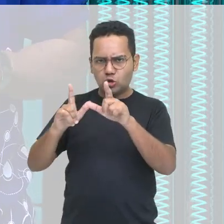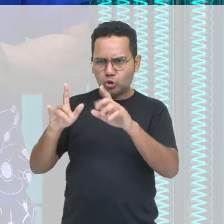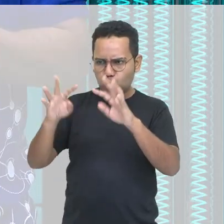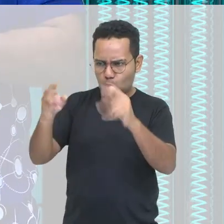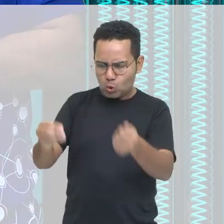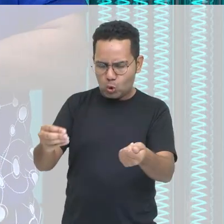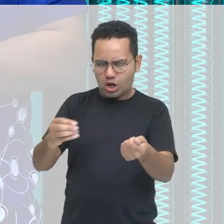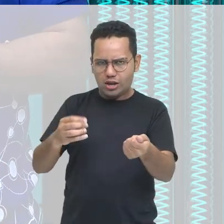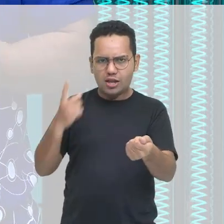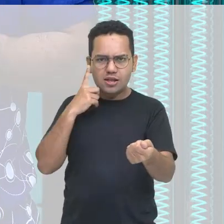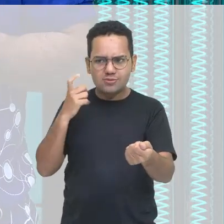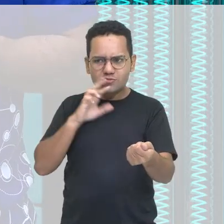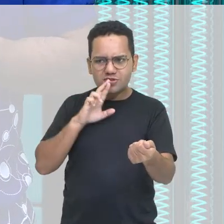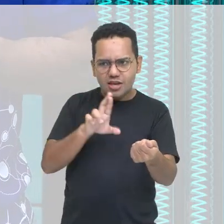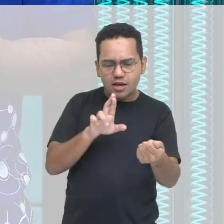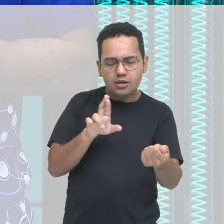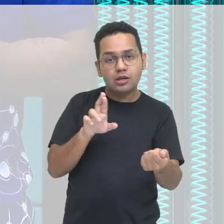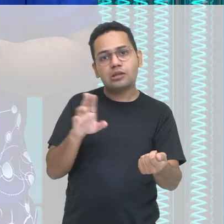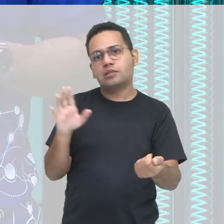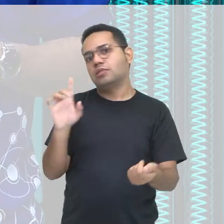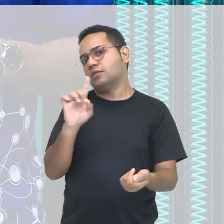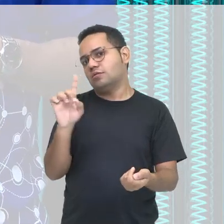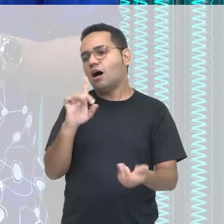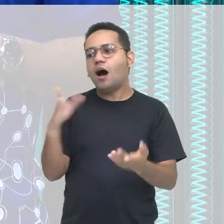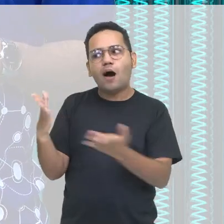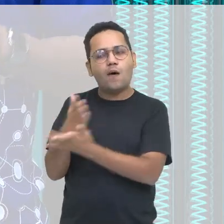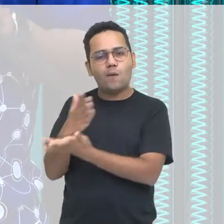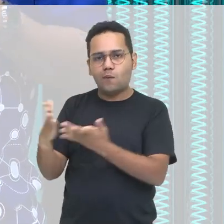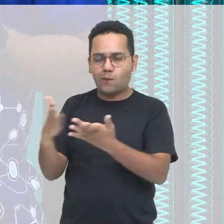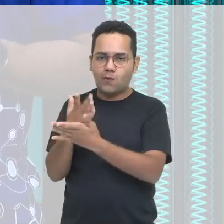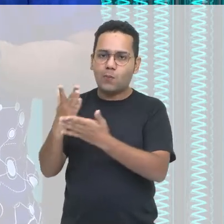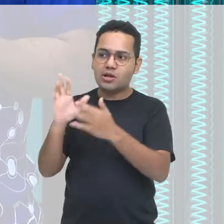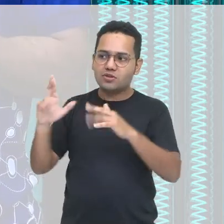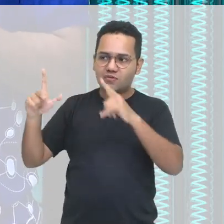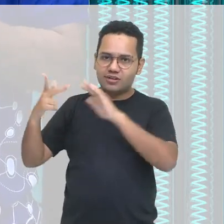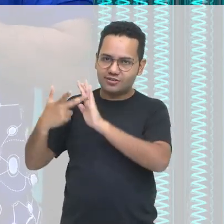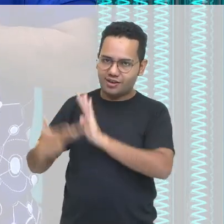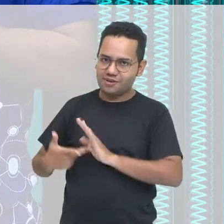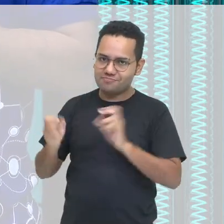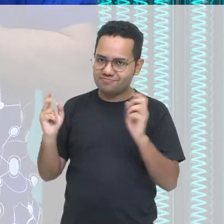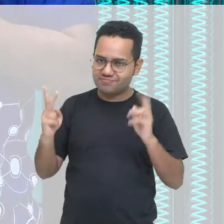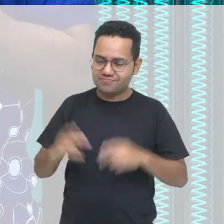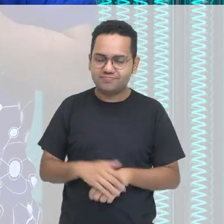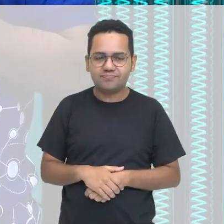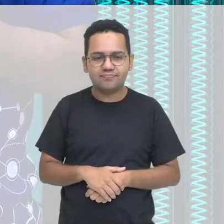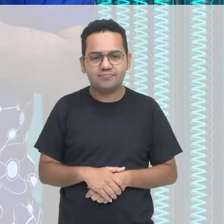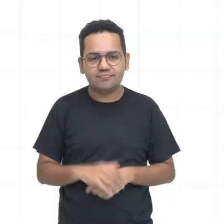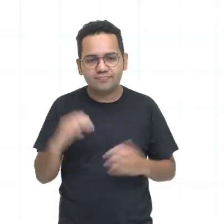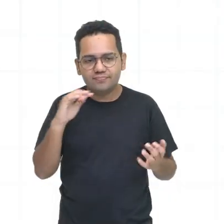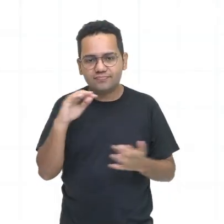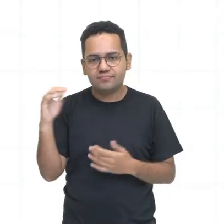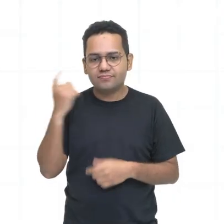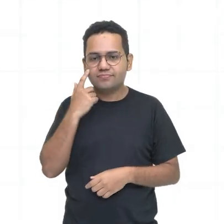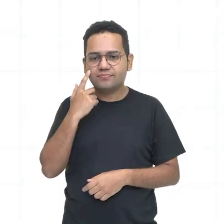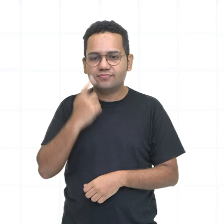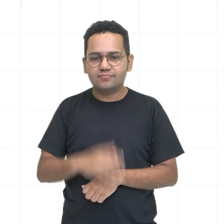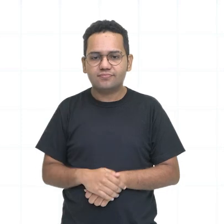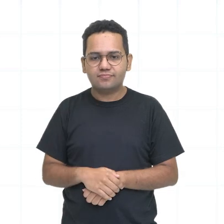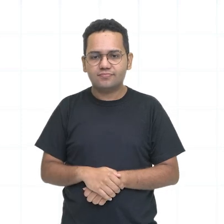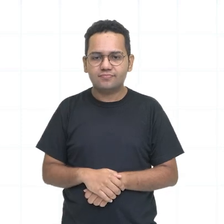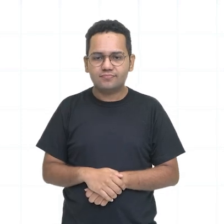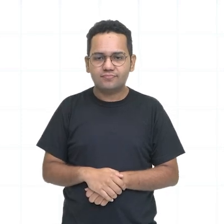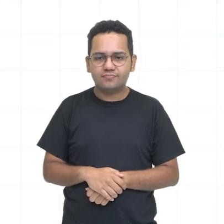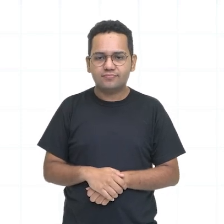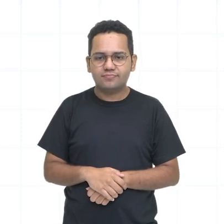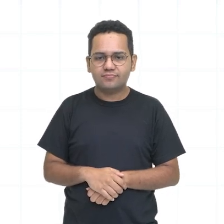Não, nem sempre. Há algumas palavras que fogem essa regra, ok? Continuando agora, nós vamos ver os artigos. Vamos lá?